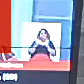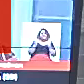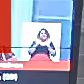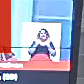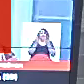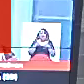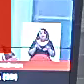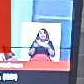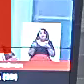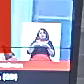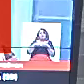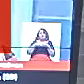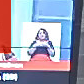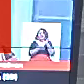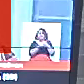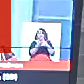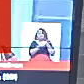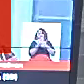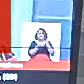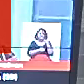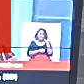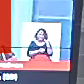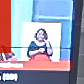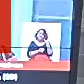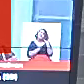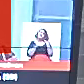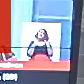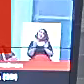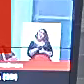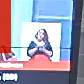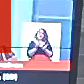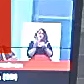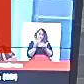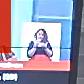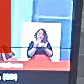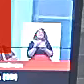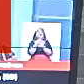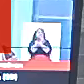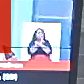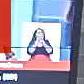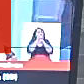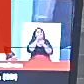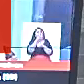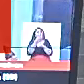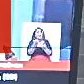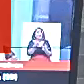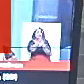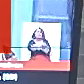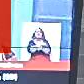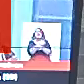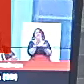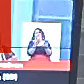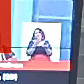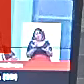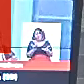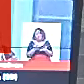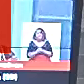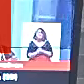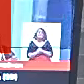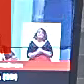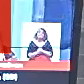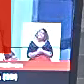a emissão da carteirinha. A gente queria, de fato, sair com a notícia contrária a essa que a senhora trouxe. Então, o